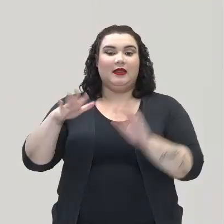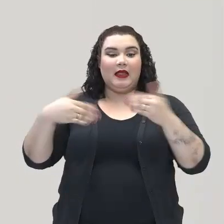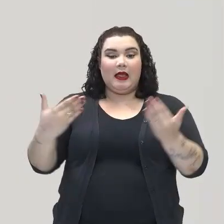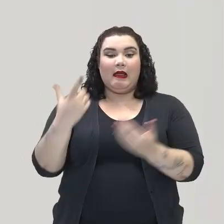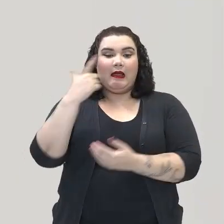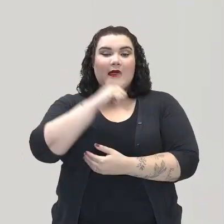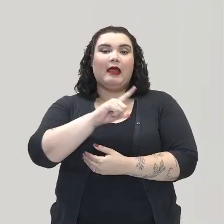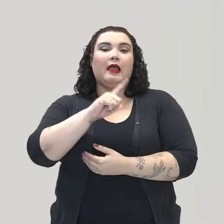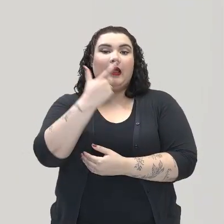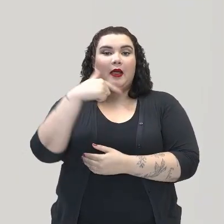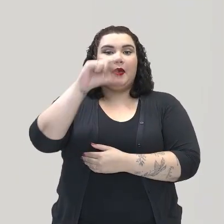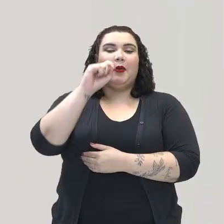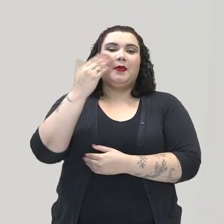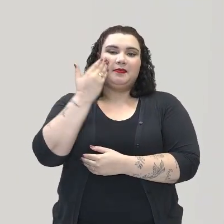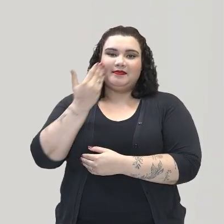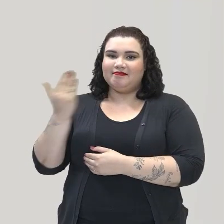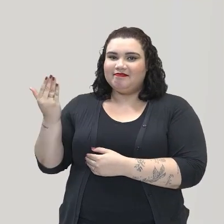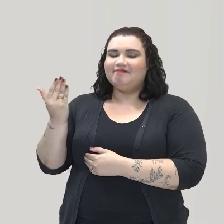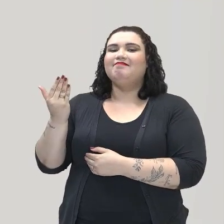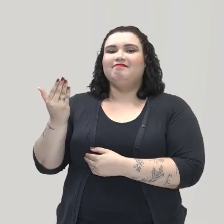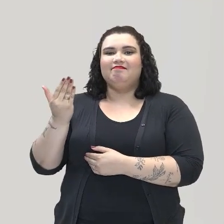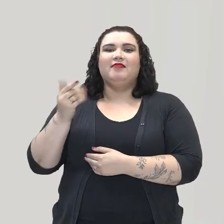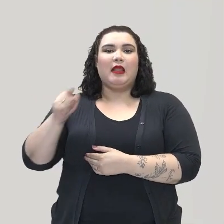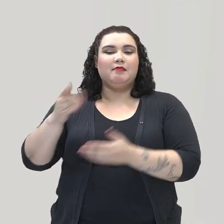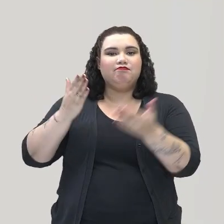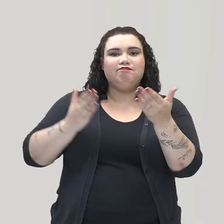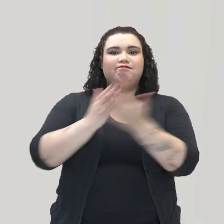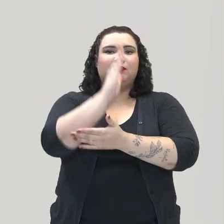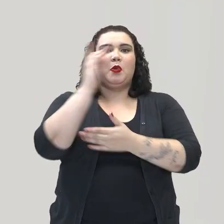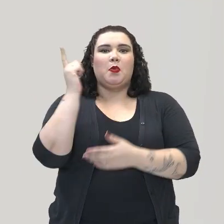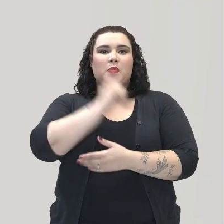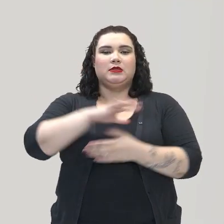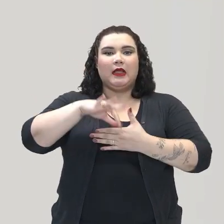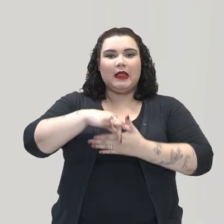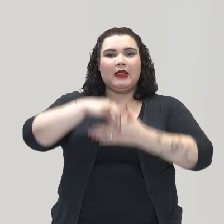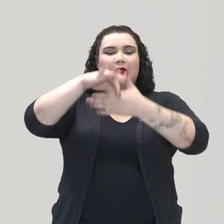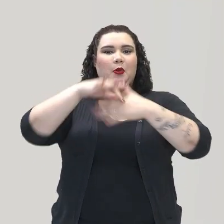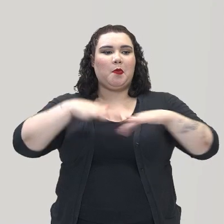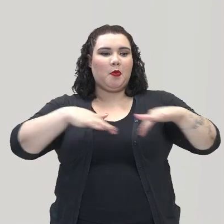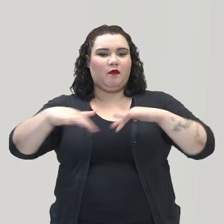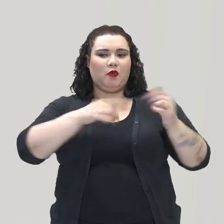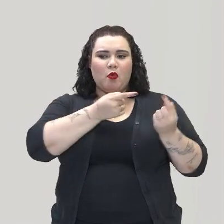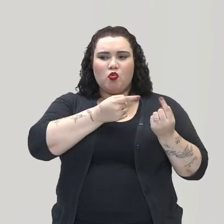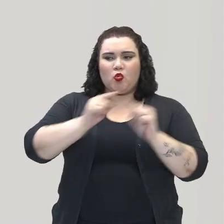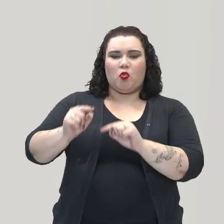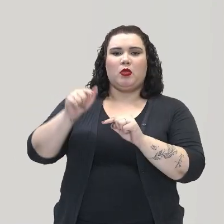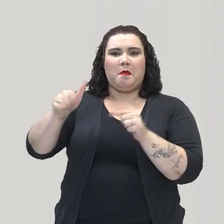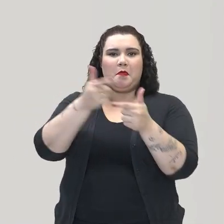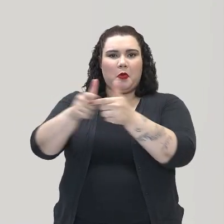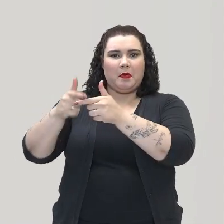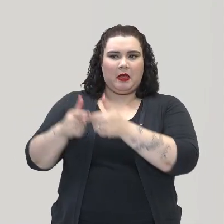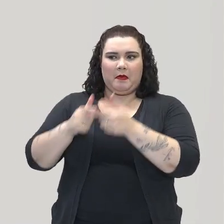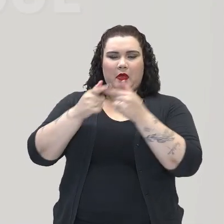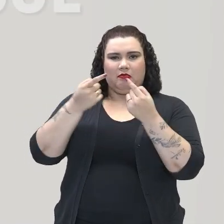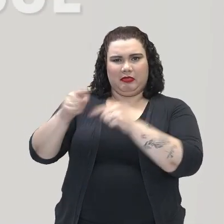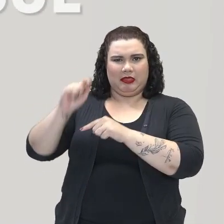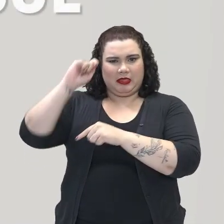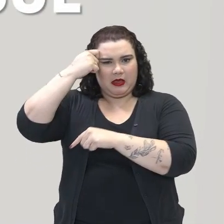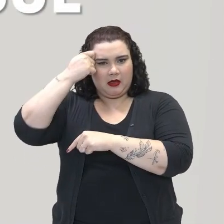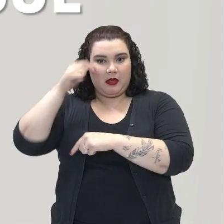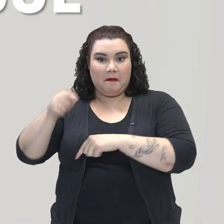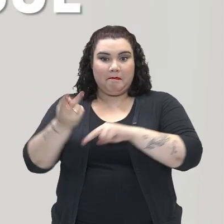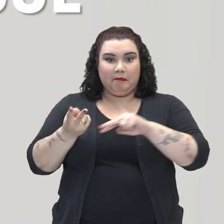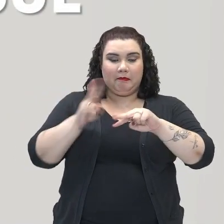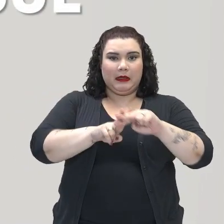ganhou a eleição foi o Nelson Mandela, um dos mais importantes líderes do movimento contra a apartheid, e que ficou preso por